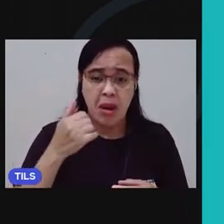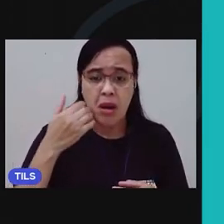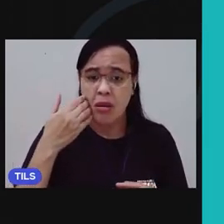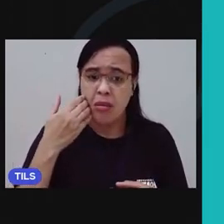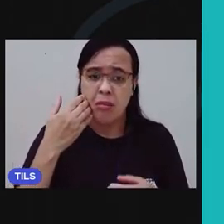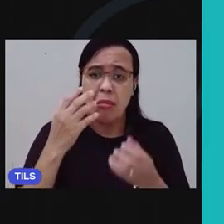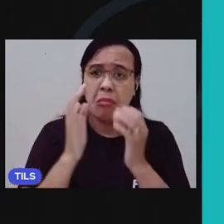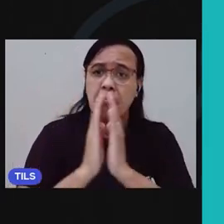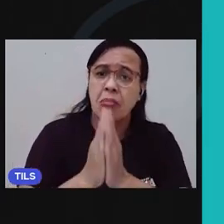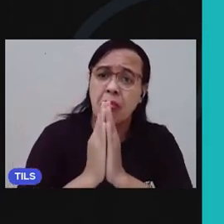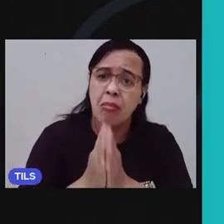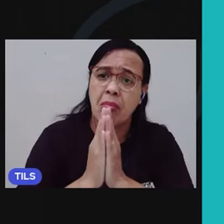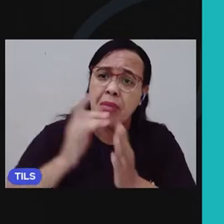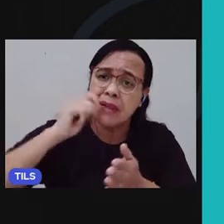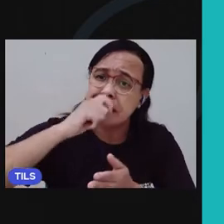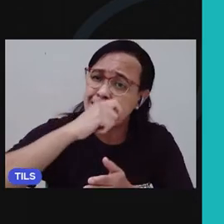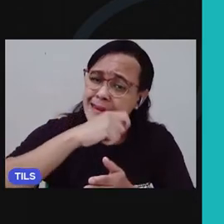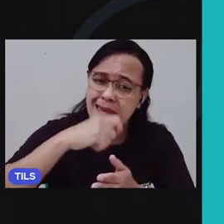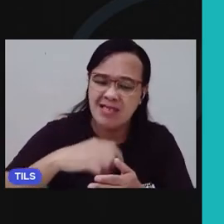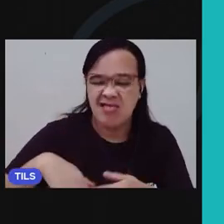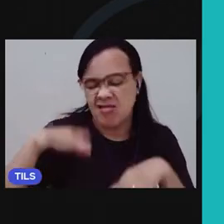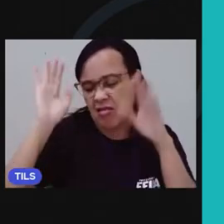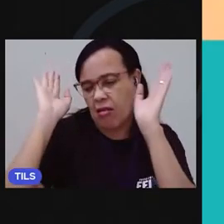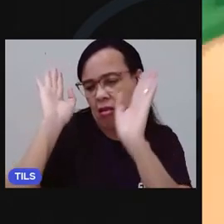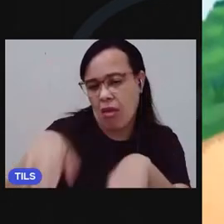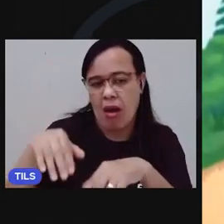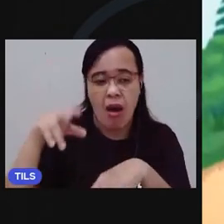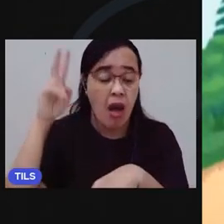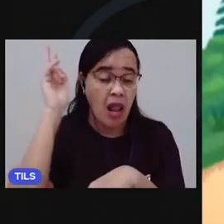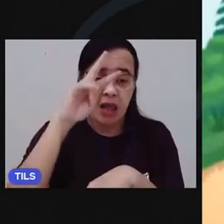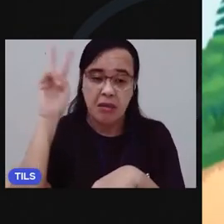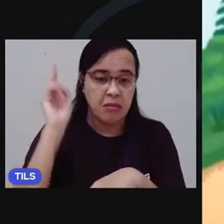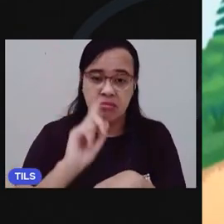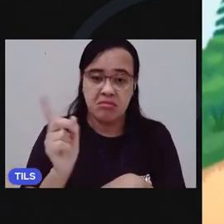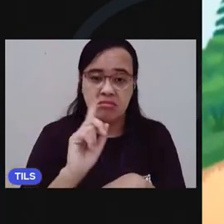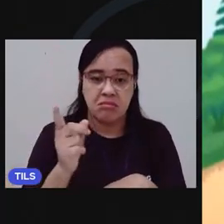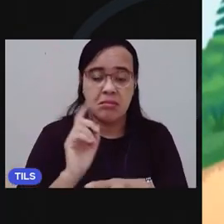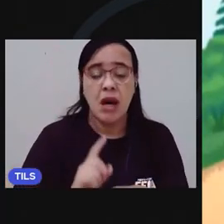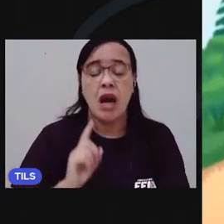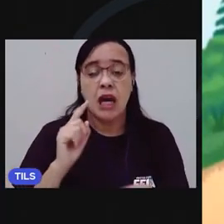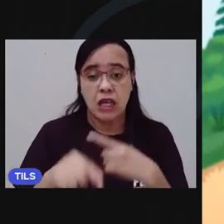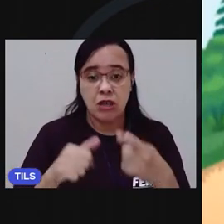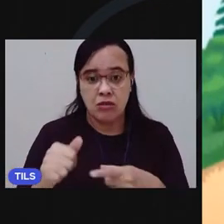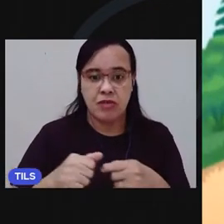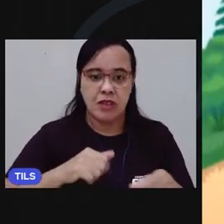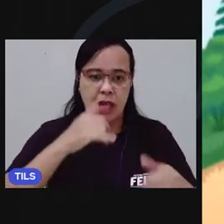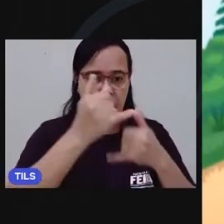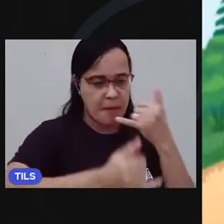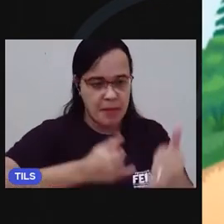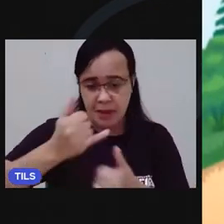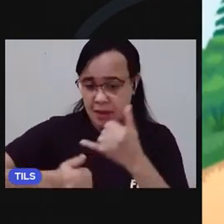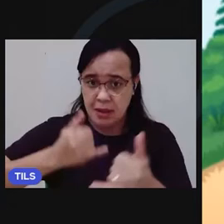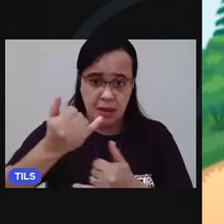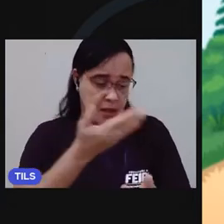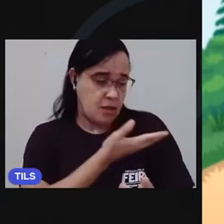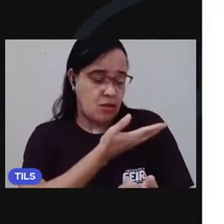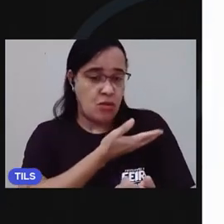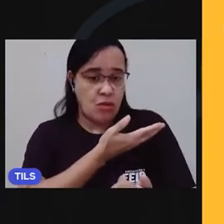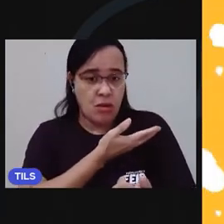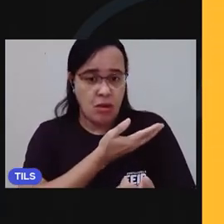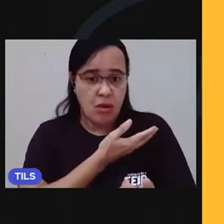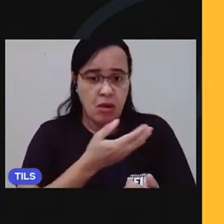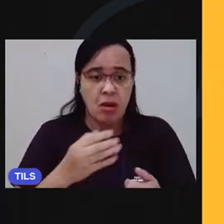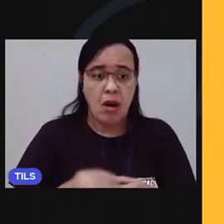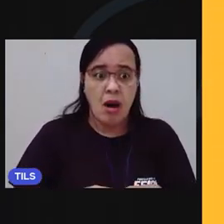ela nunca lembrava. Certo dia, Aninha estava no parquinho fazendo um castelo de areia, quando,